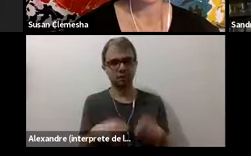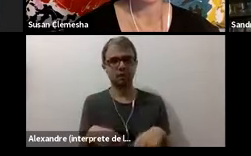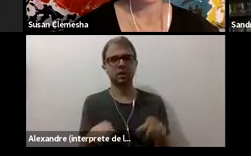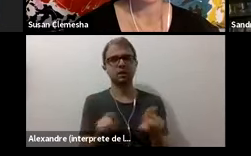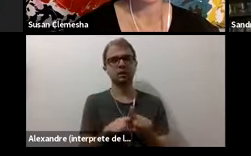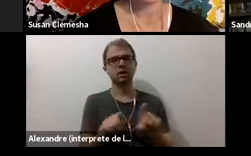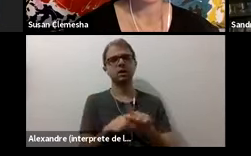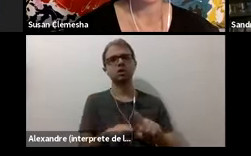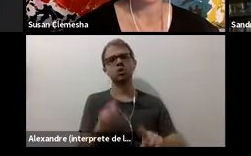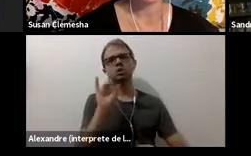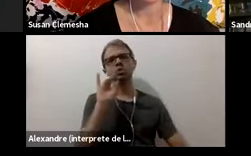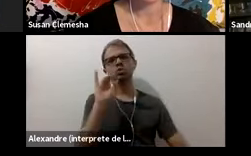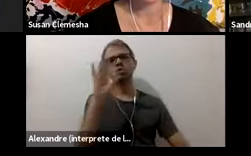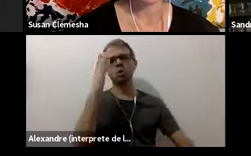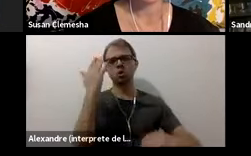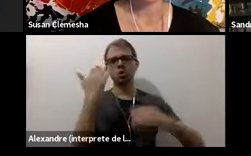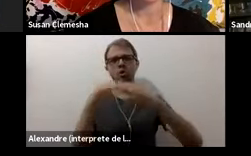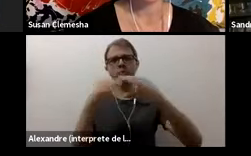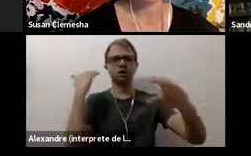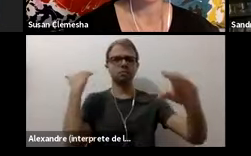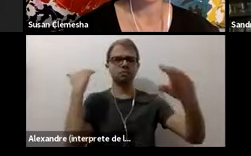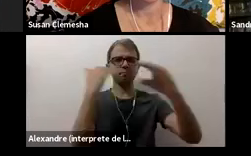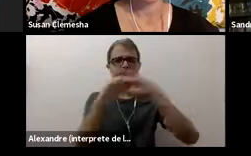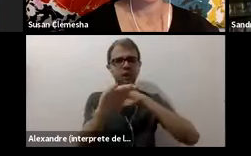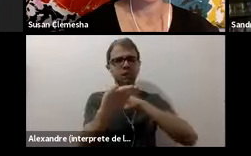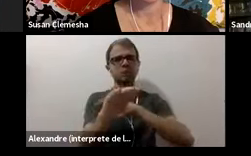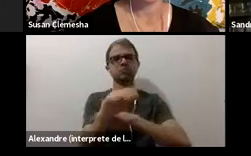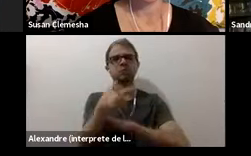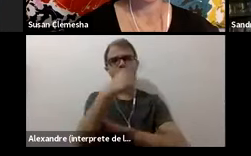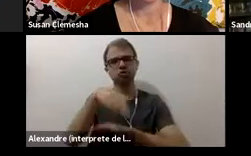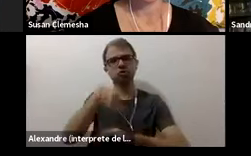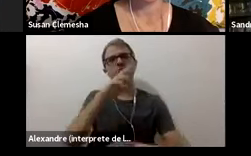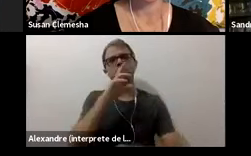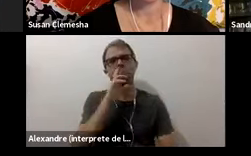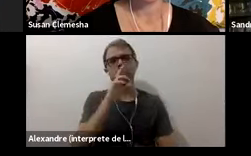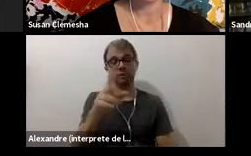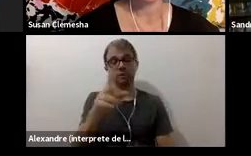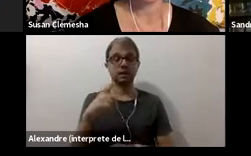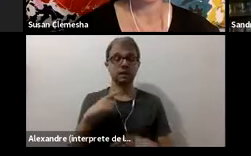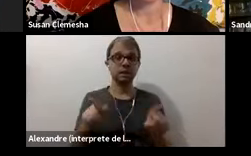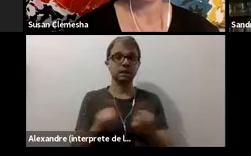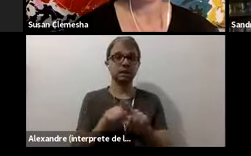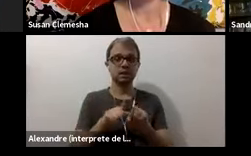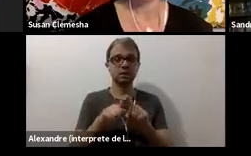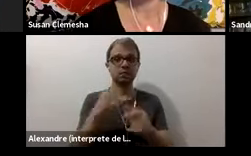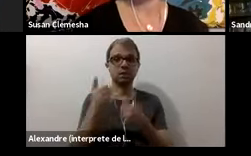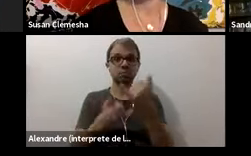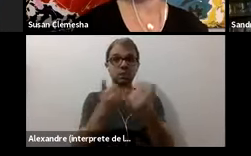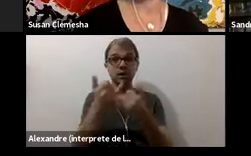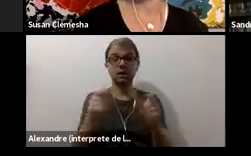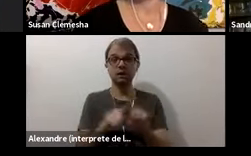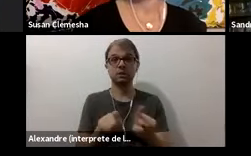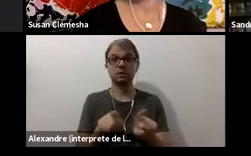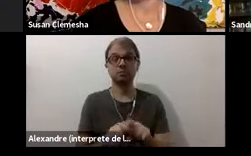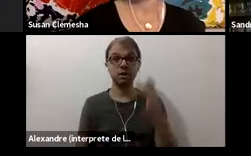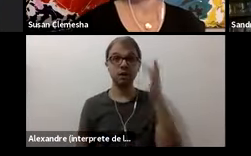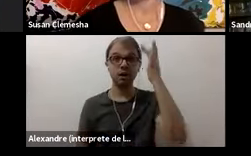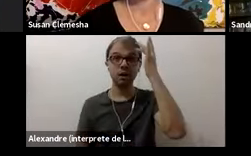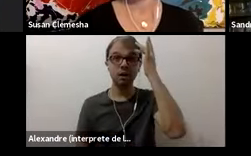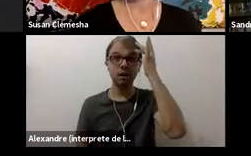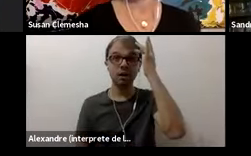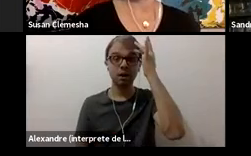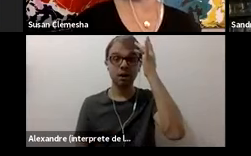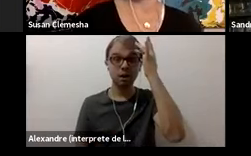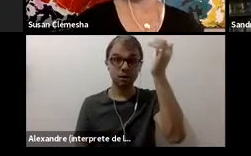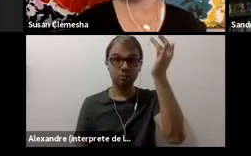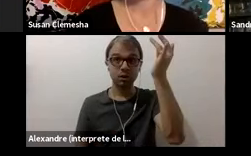mandar uma mensagem para a gente, também tem o e-mail aí. E a gente tem as brincadas todas. Amanhã a gente tem uma